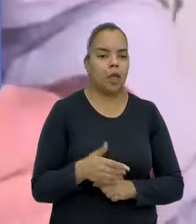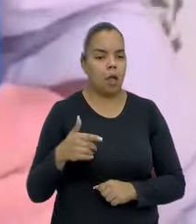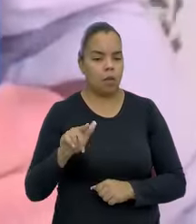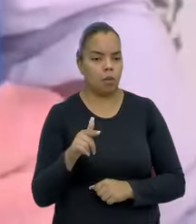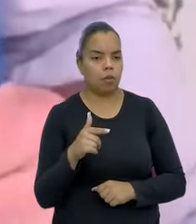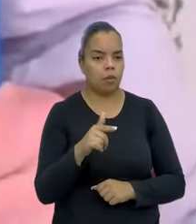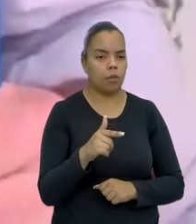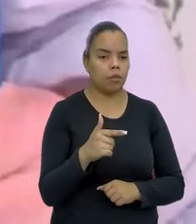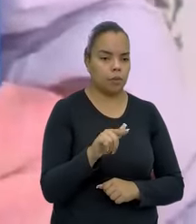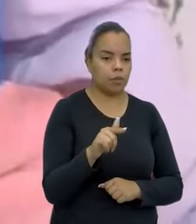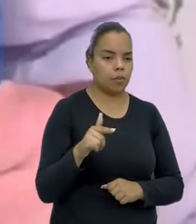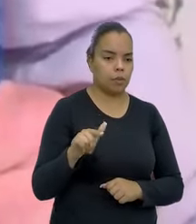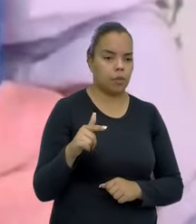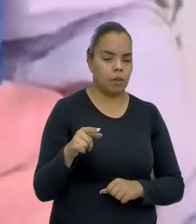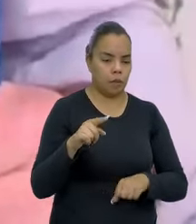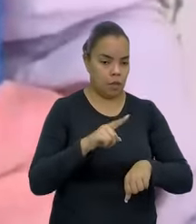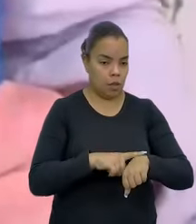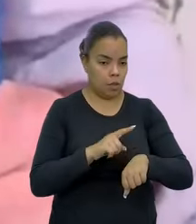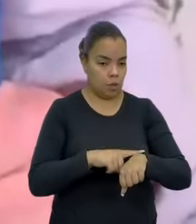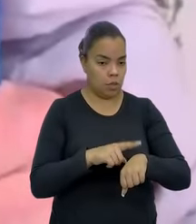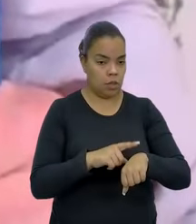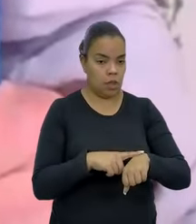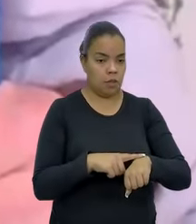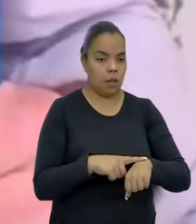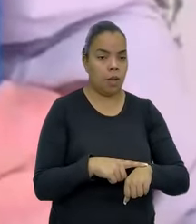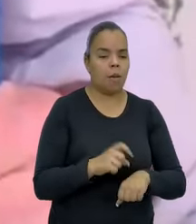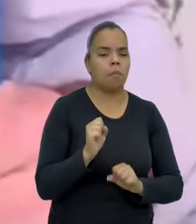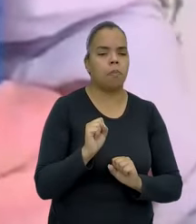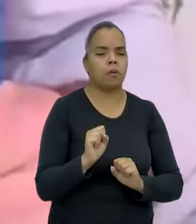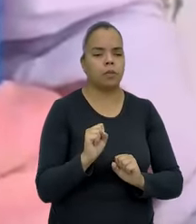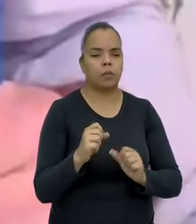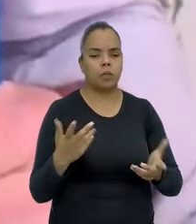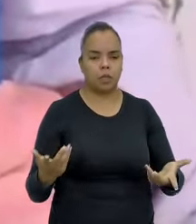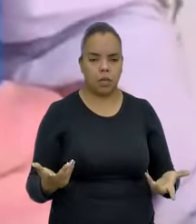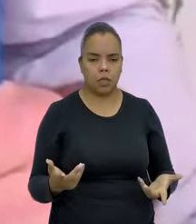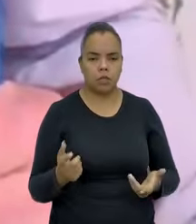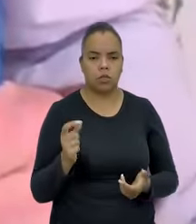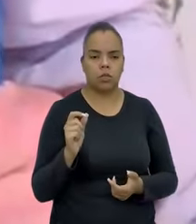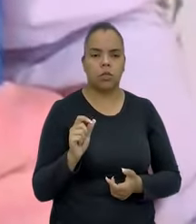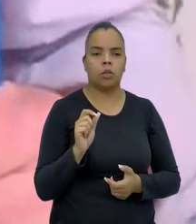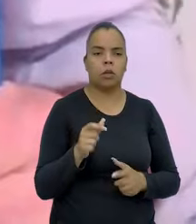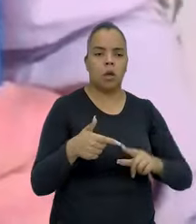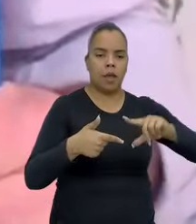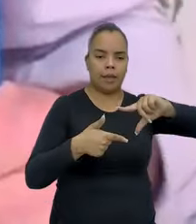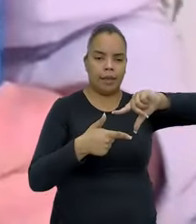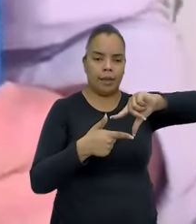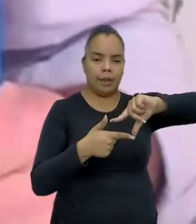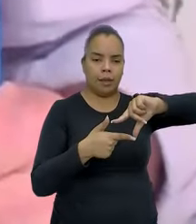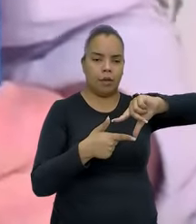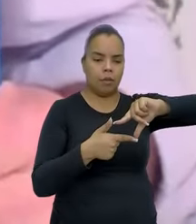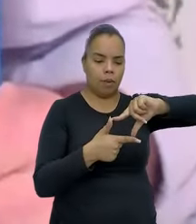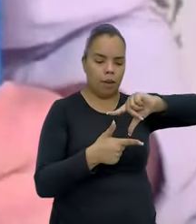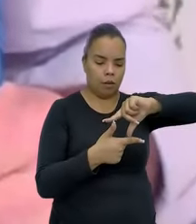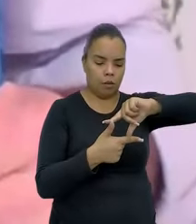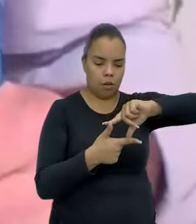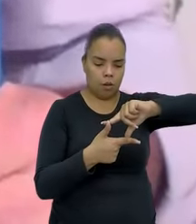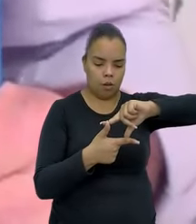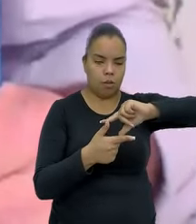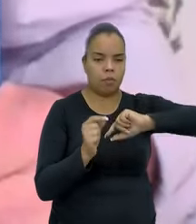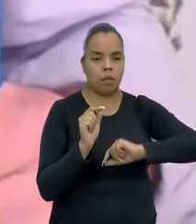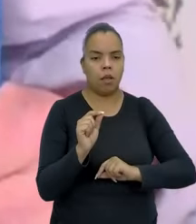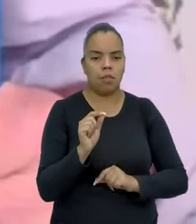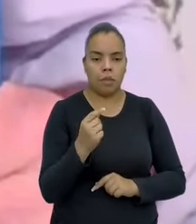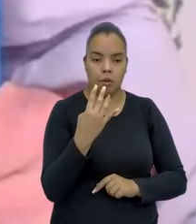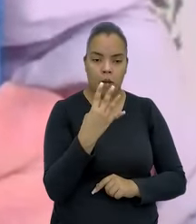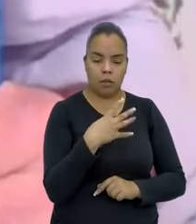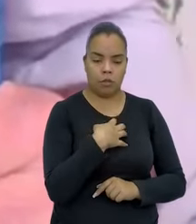não vou falar muito pequeno multiplano devido ao nosso tempo né falando impossibilidades do retângulo para o quadrado eu tenho 4